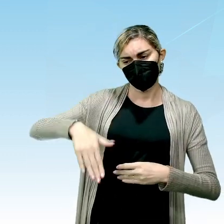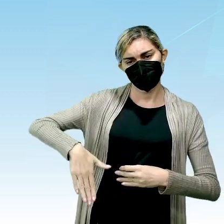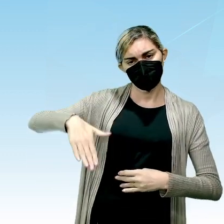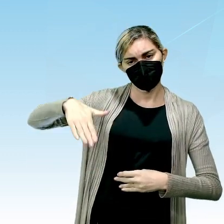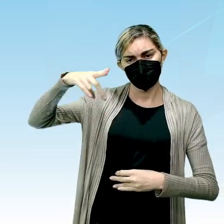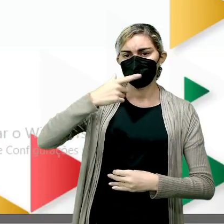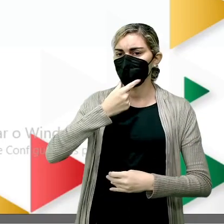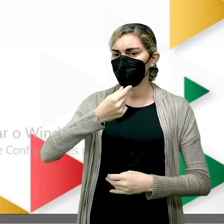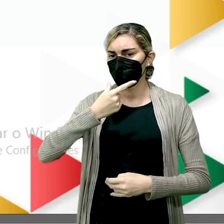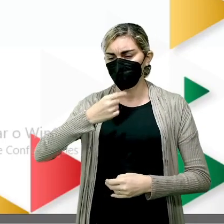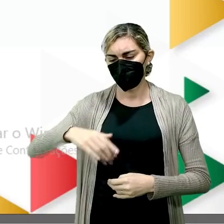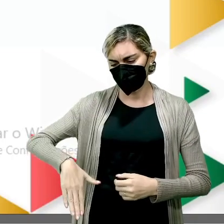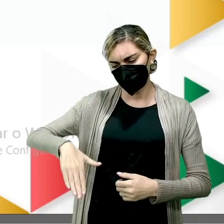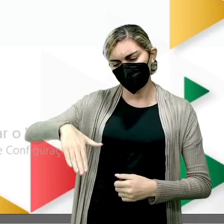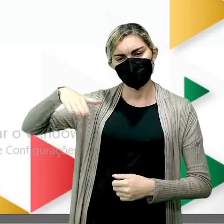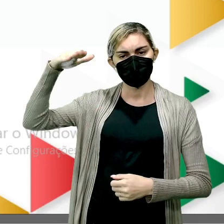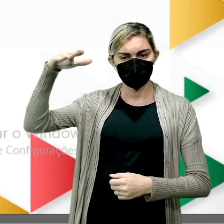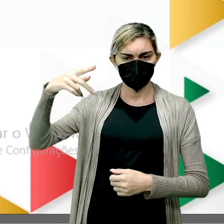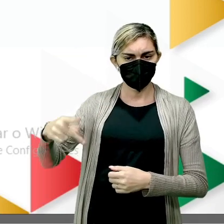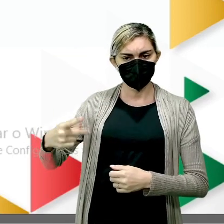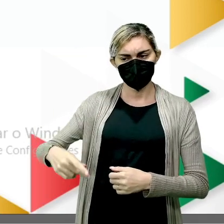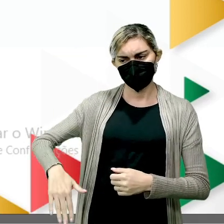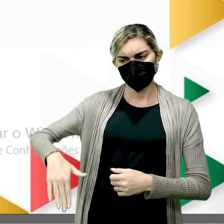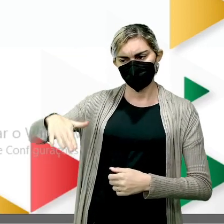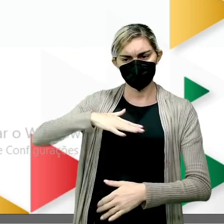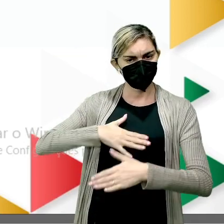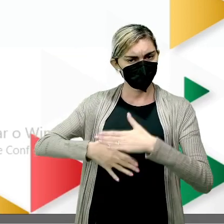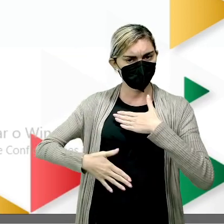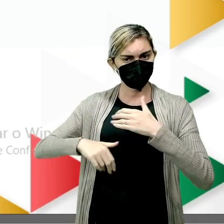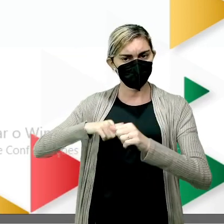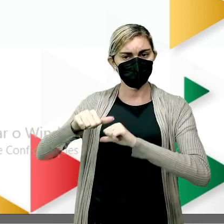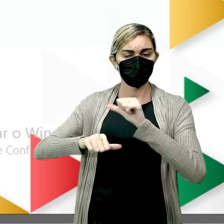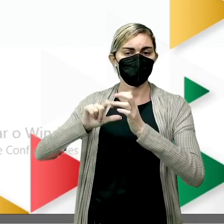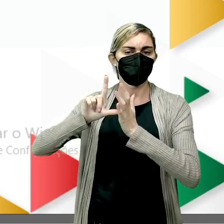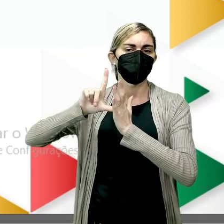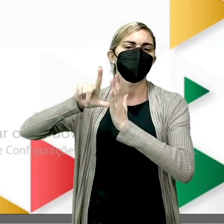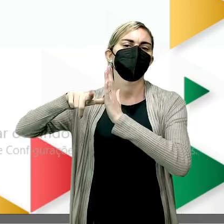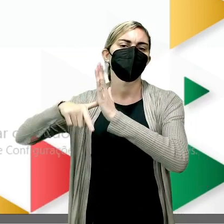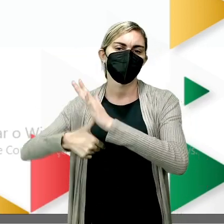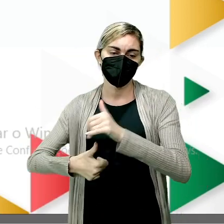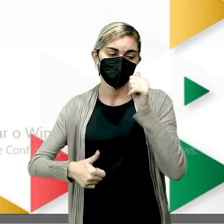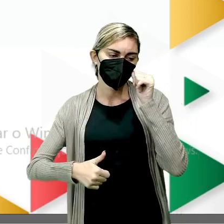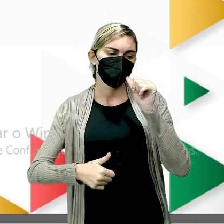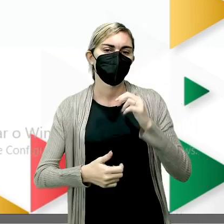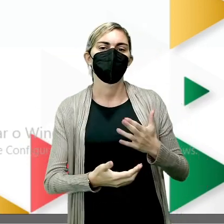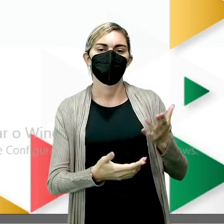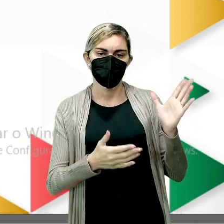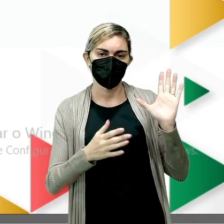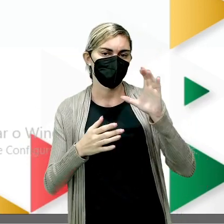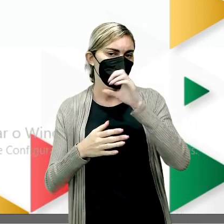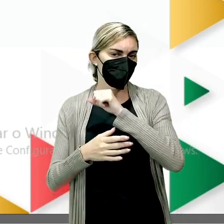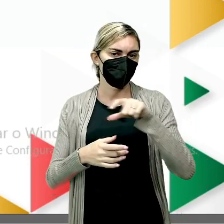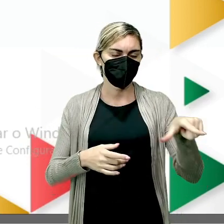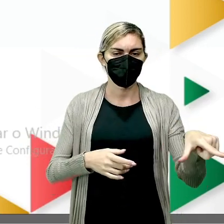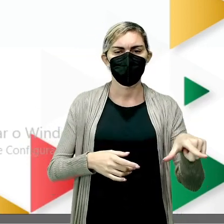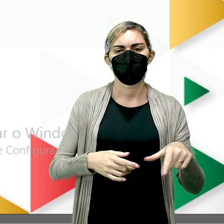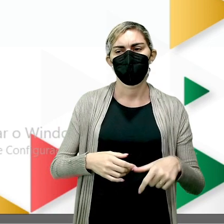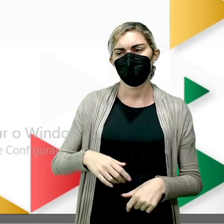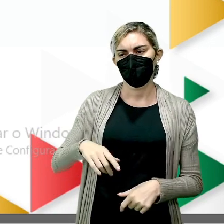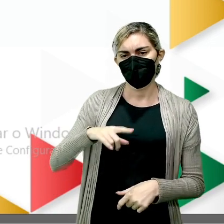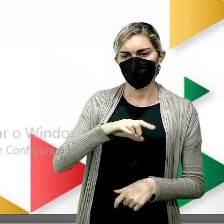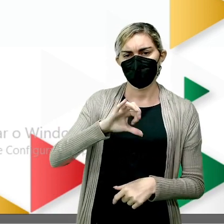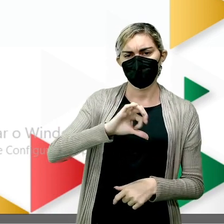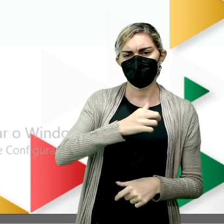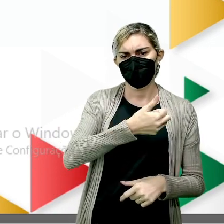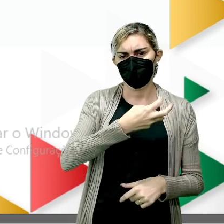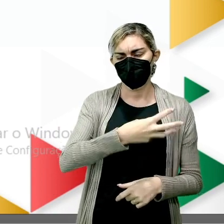trata dos meninos, a puberdade ela vai ter início um pouco mais tarde do que nas meninas, entre os 9 e os 13 anos.